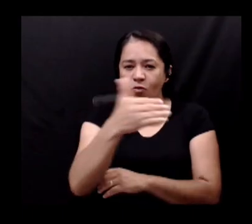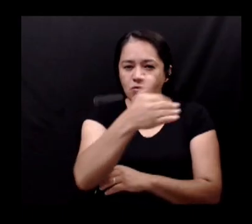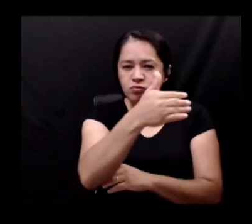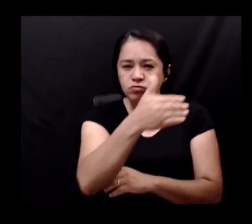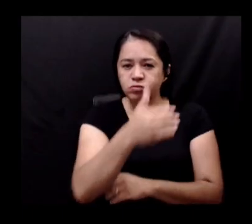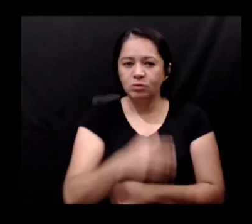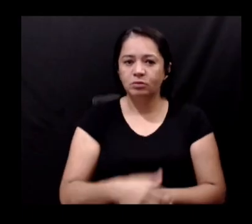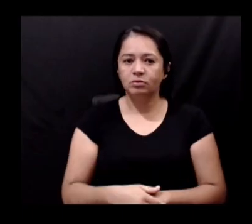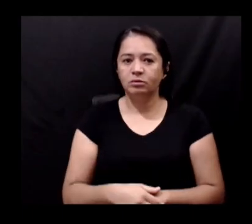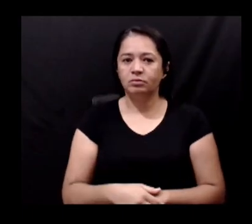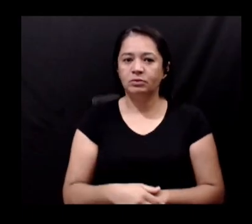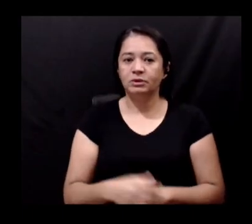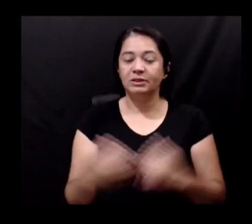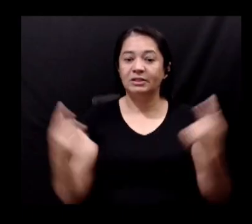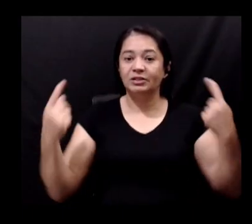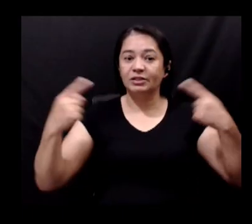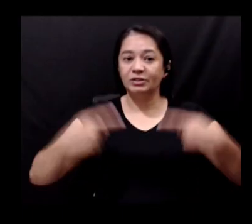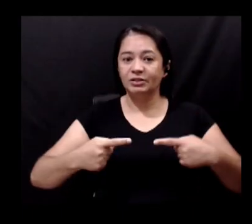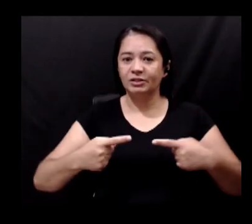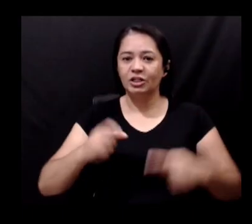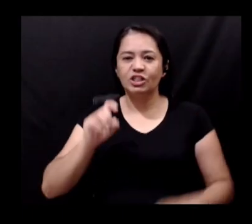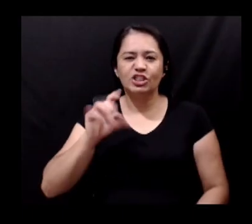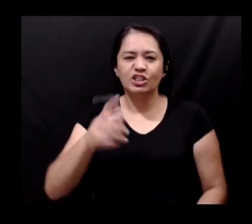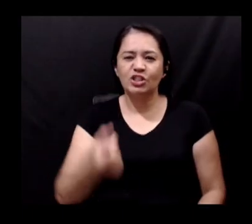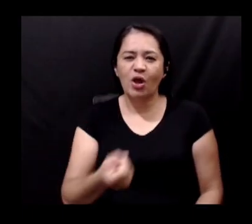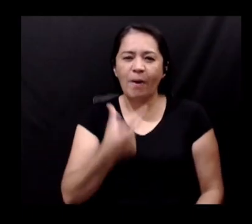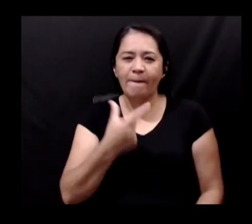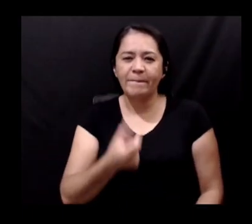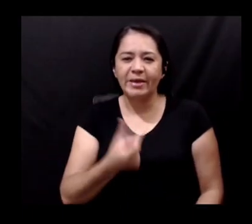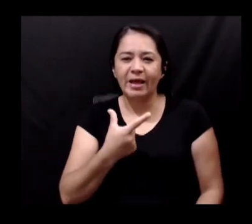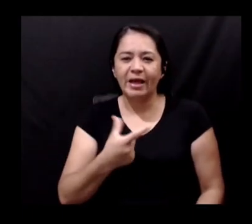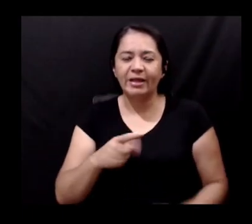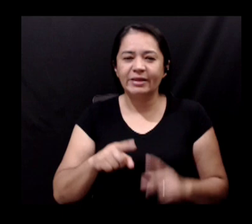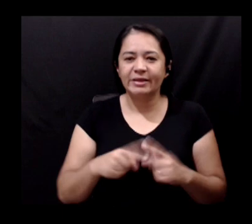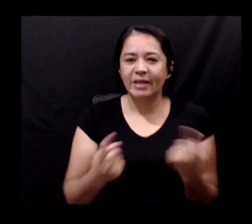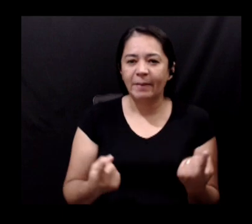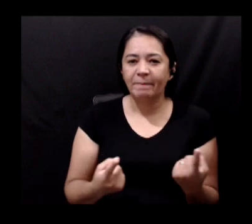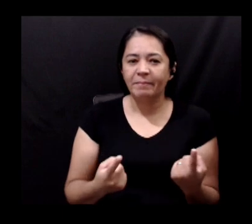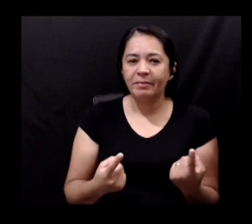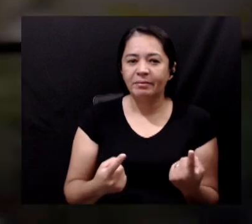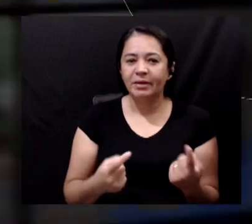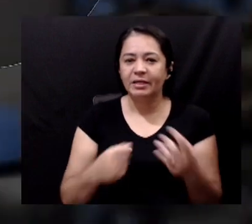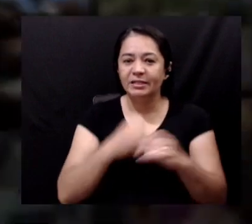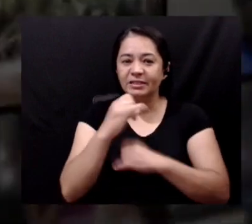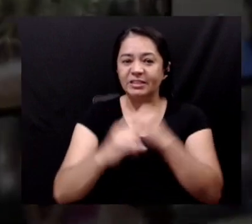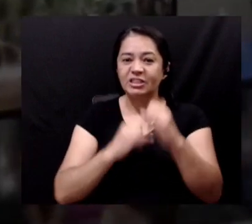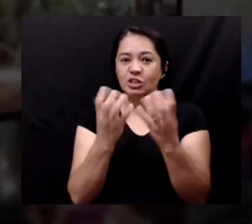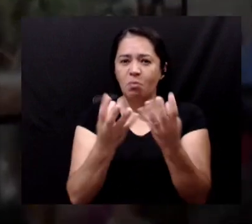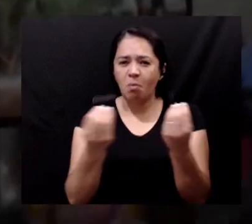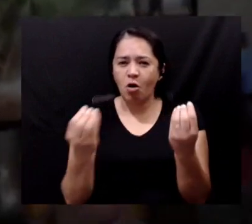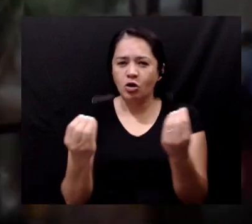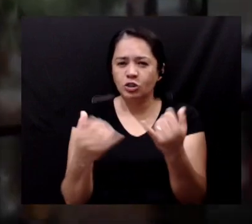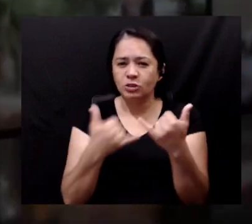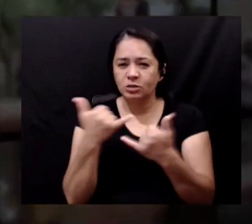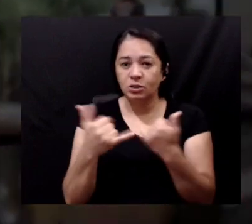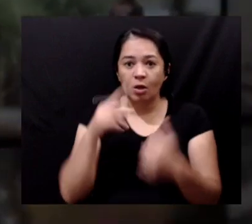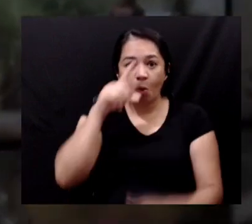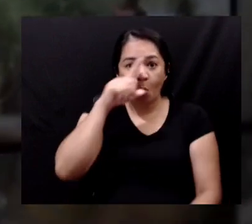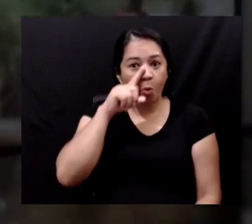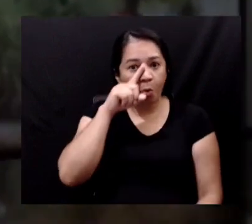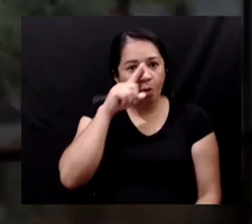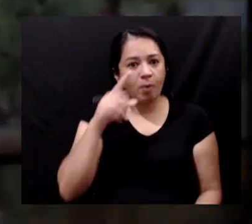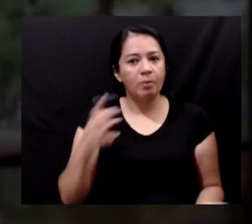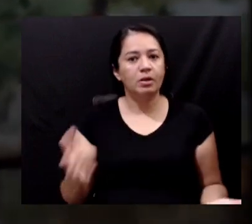Esses desafios são só piadas, mas a internet está cheia de brincadeiras realmente perigosas.